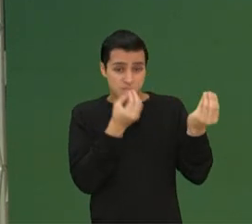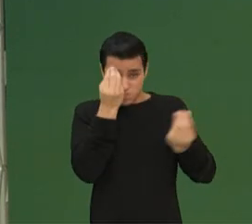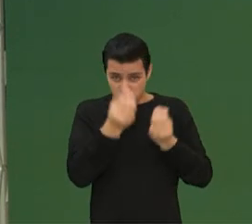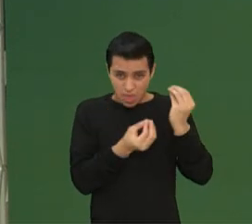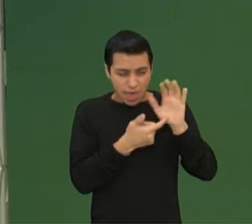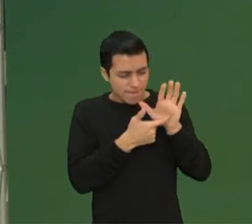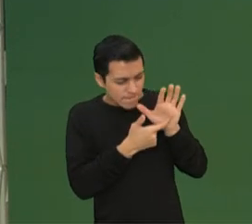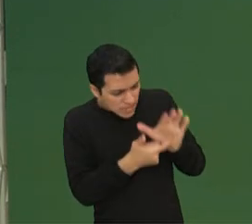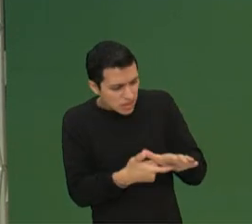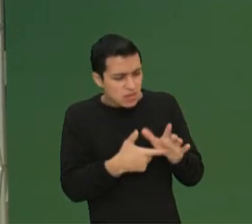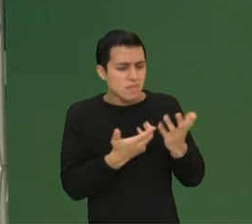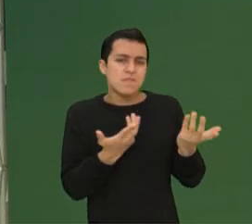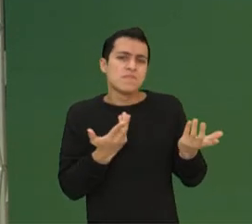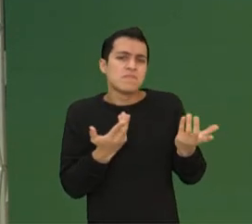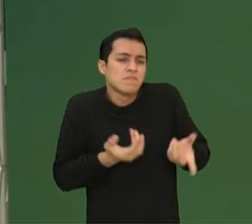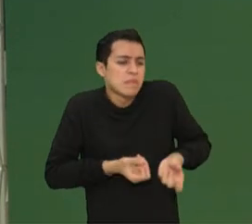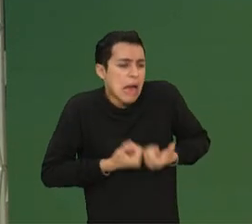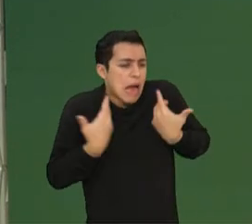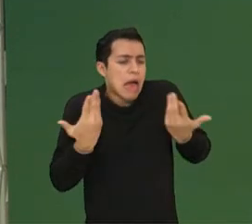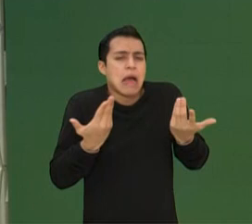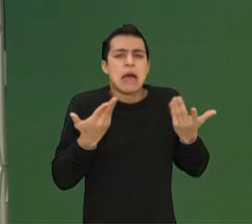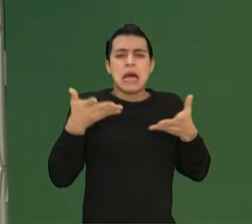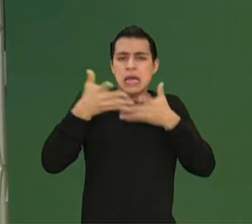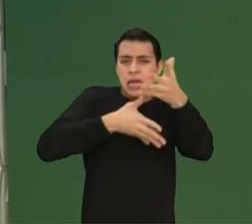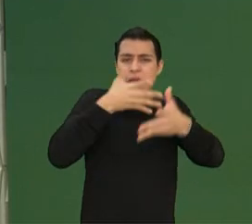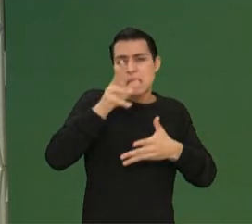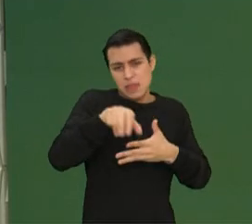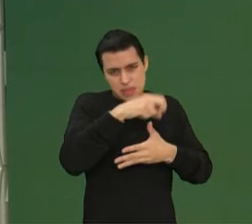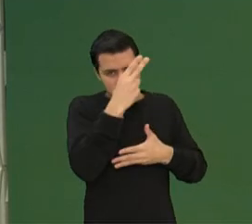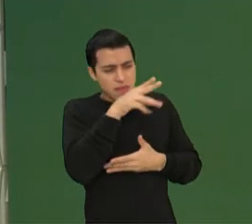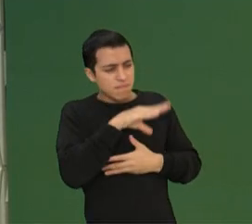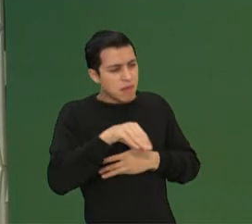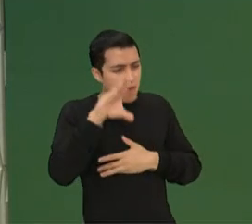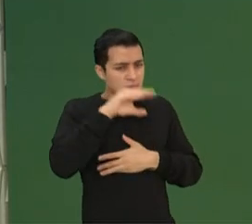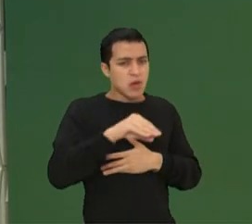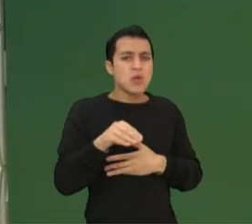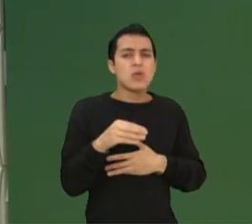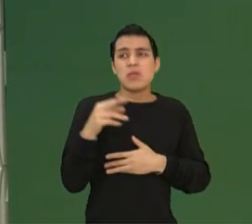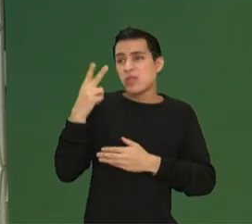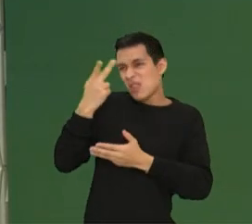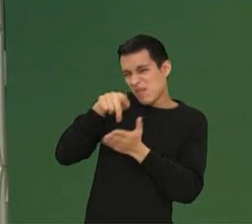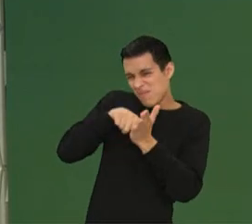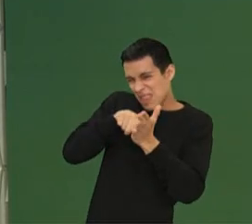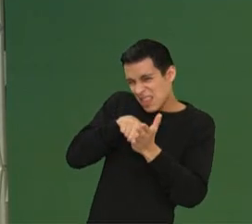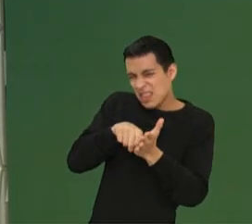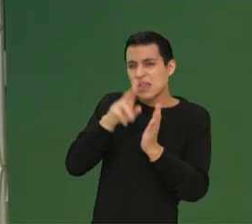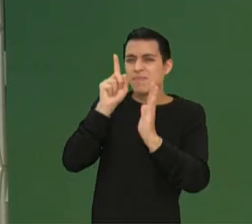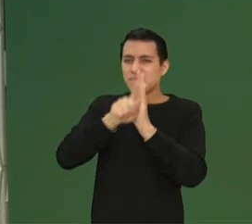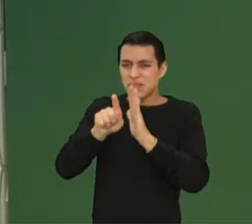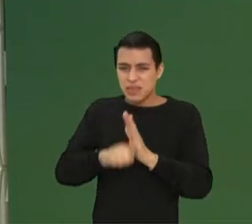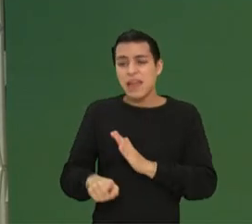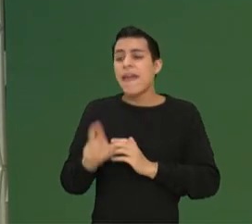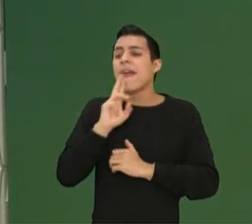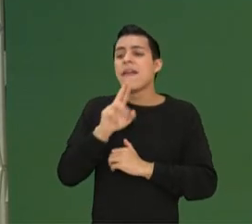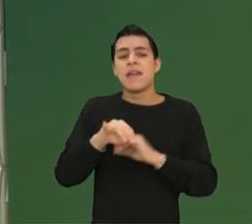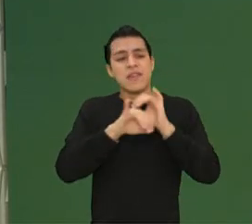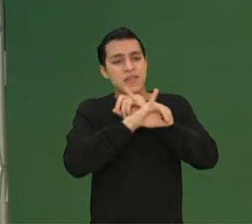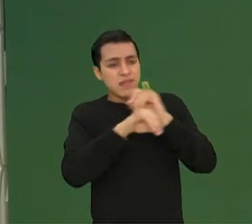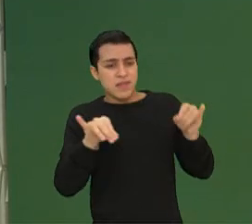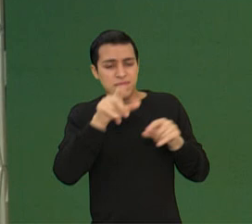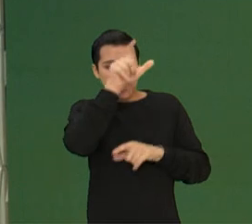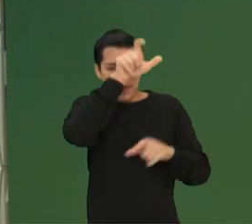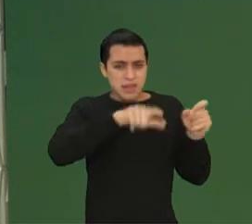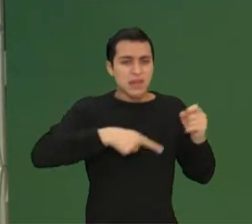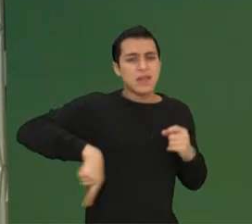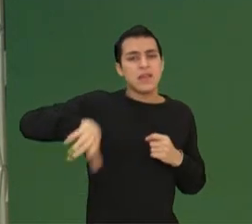em como fazer a sua exposição oral, a sua apresentação da sua enquete, os resultados, a divulgação para as